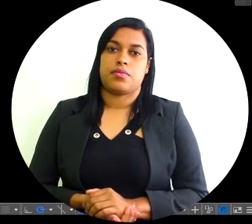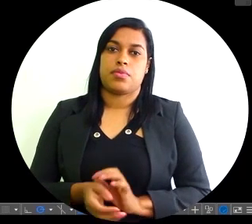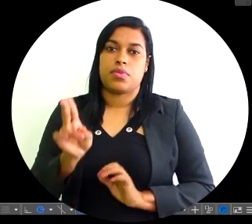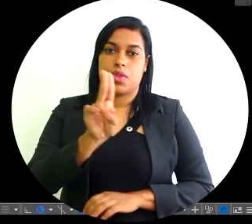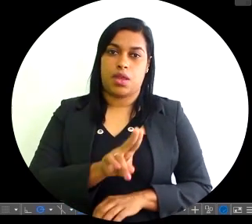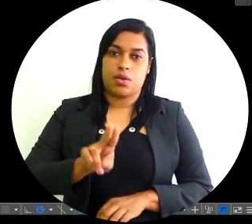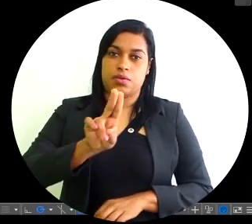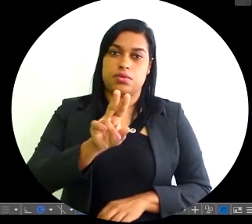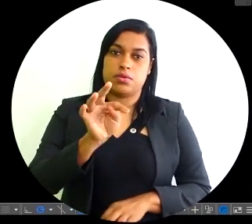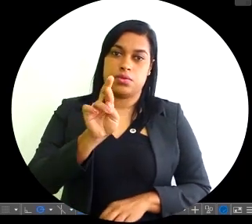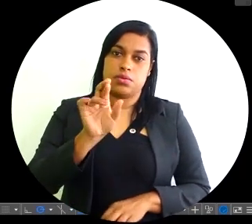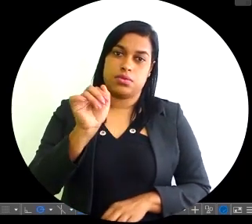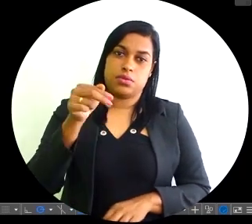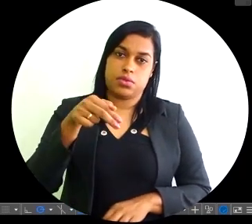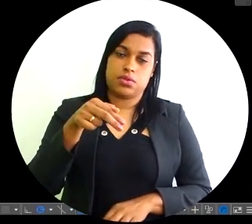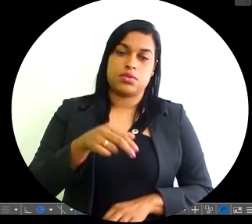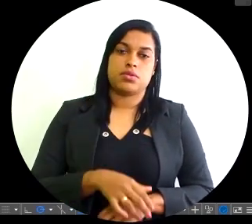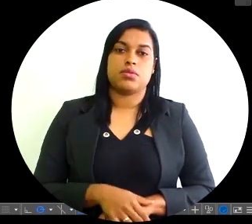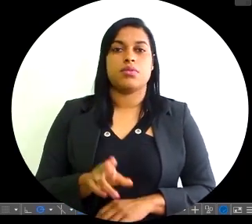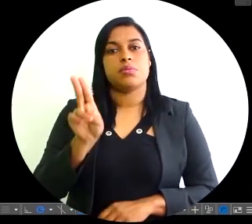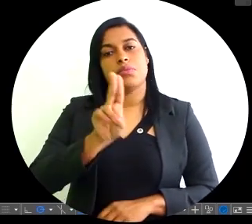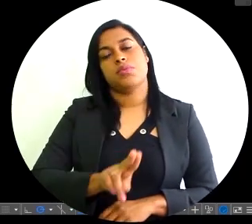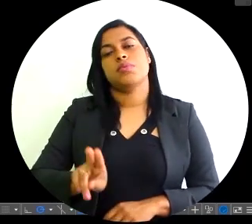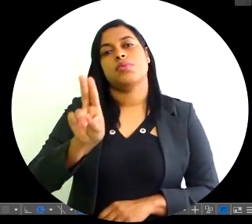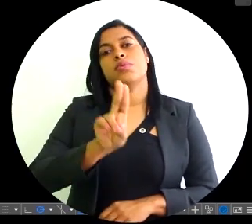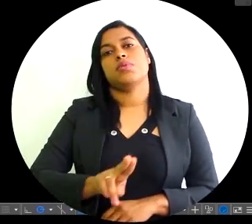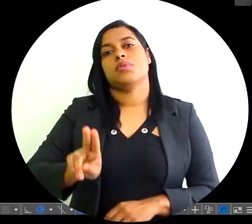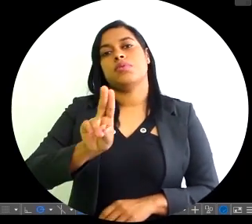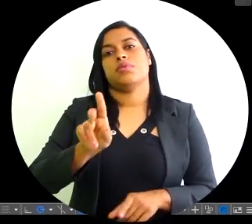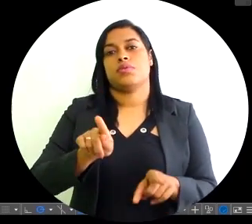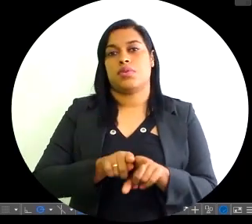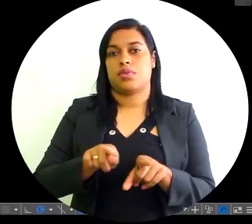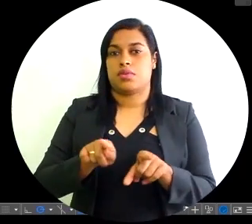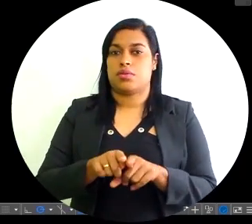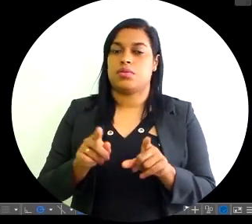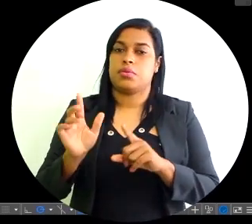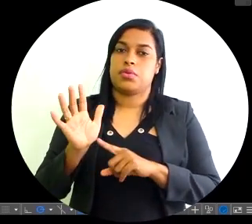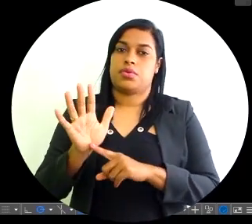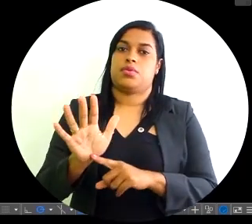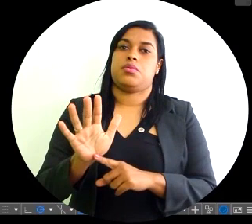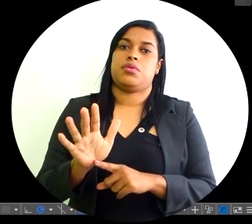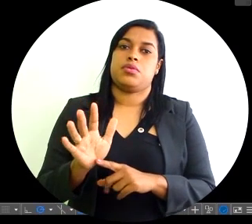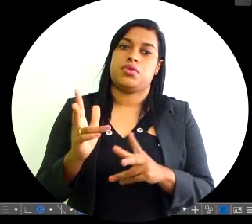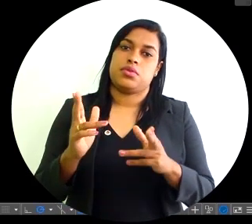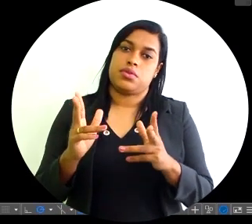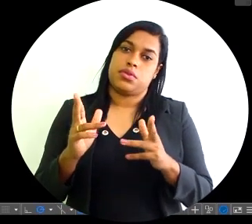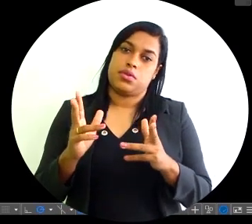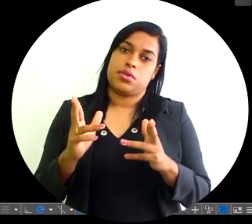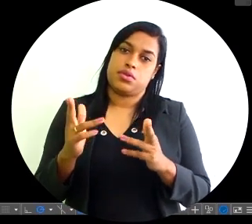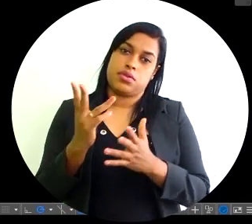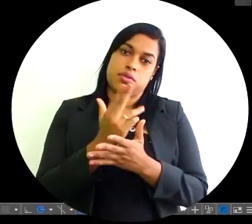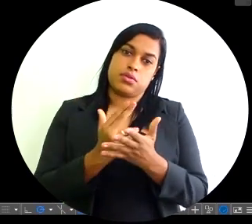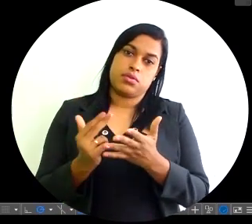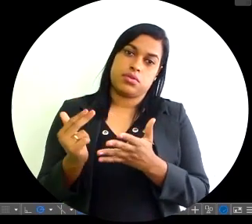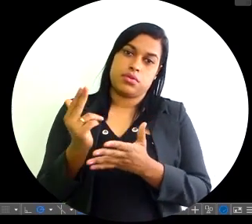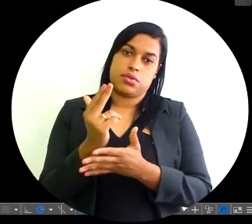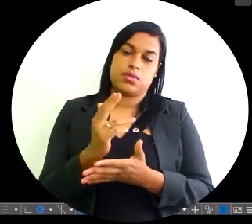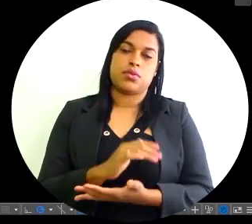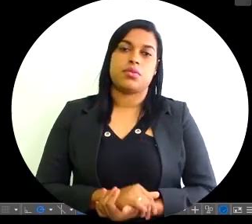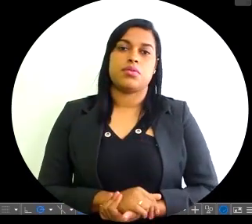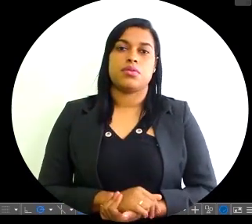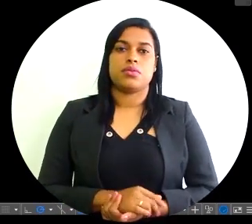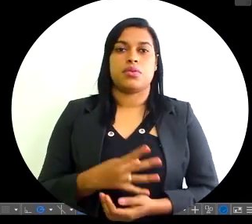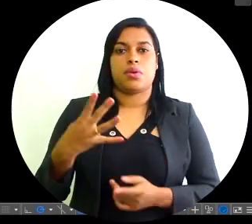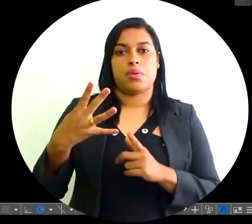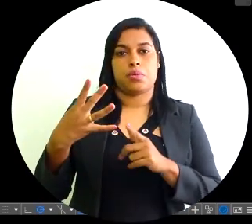E assim eu utilizei o comando trim. Ele é muito utilizado na representação e para edição do